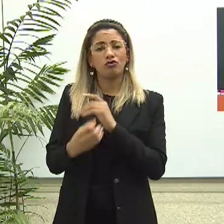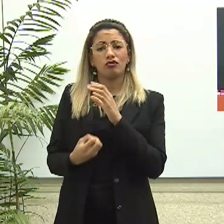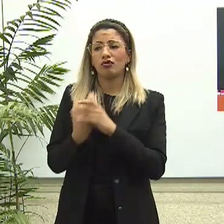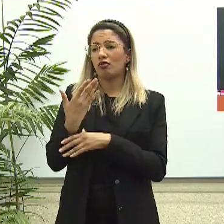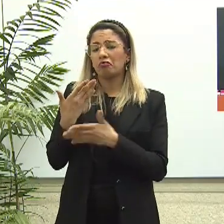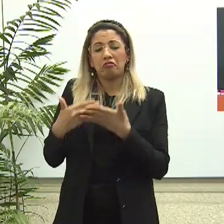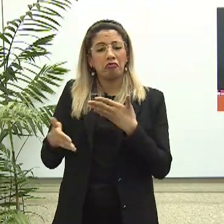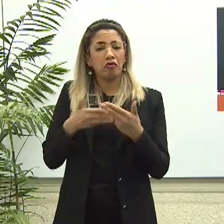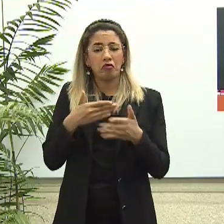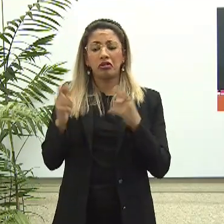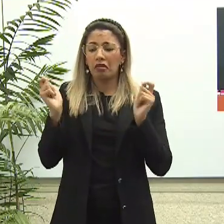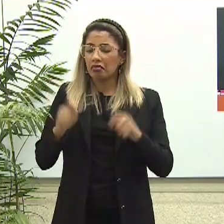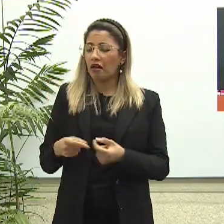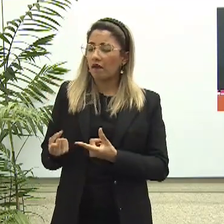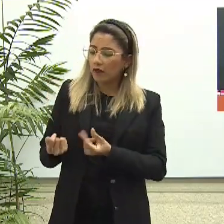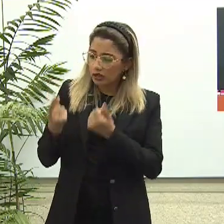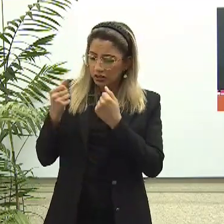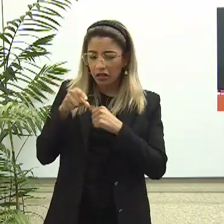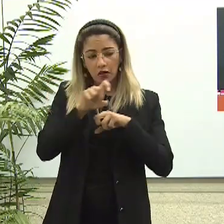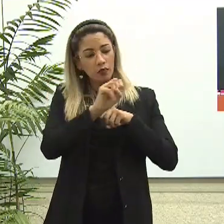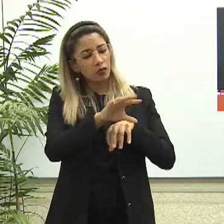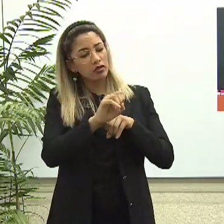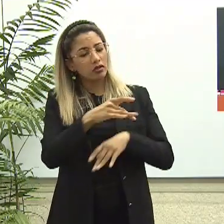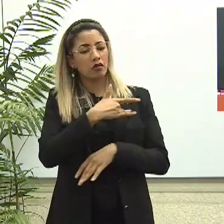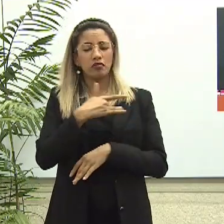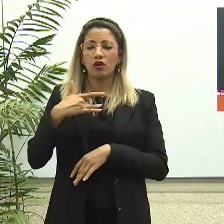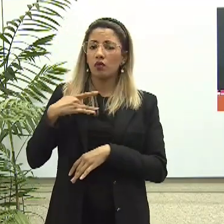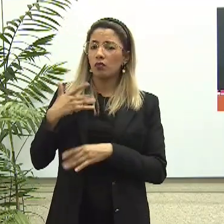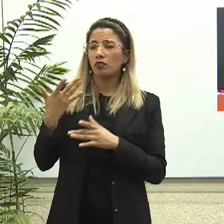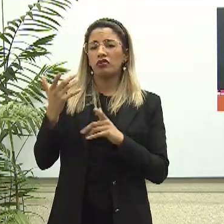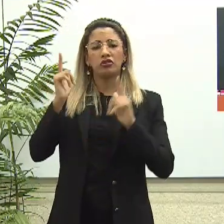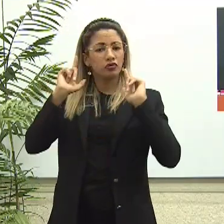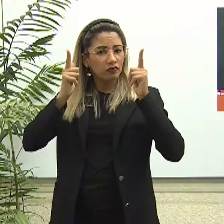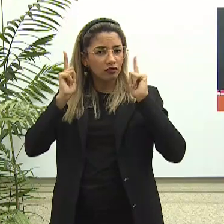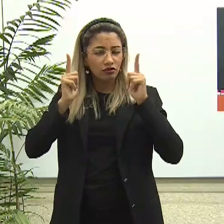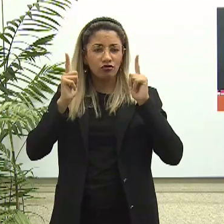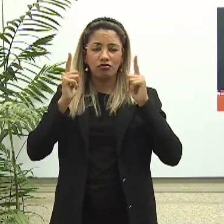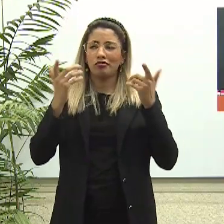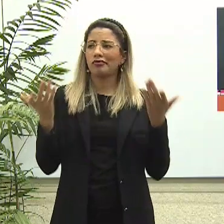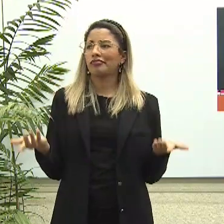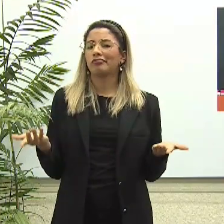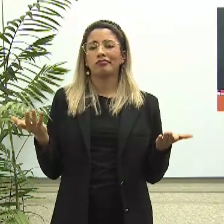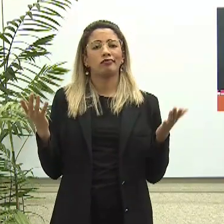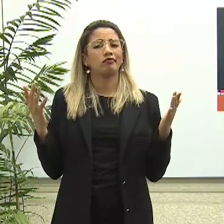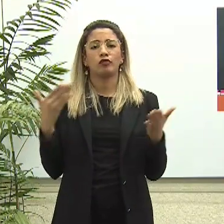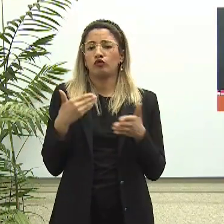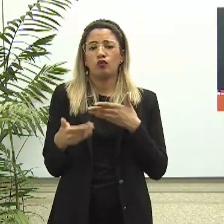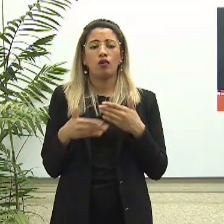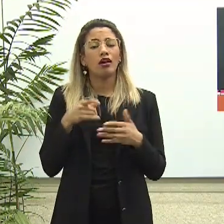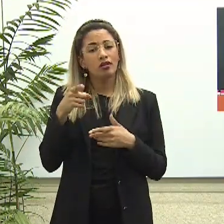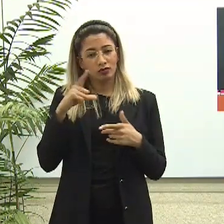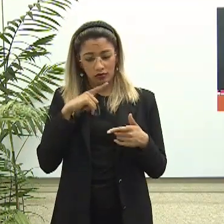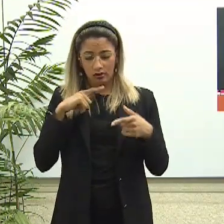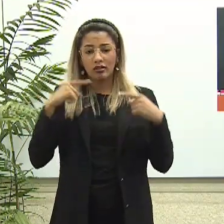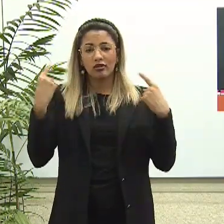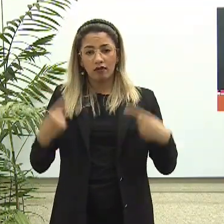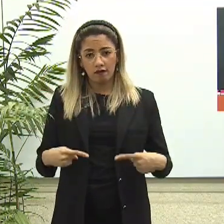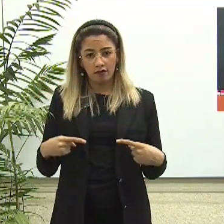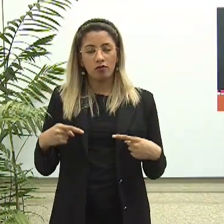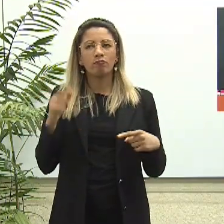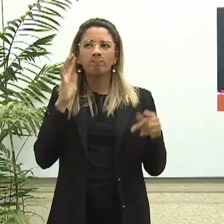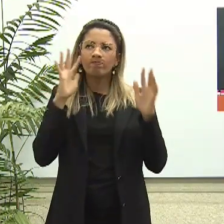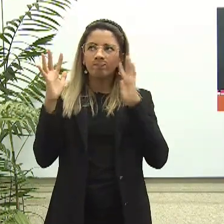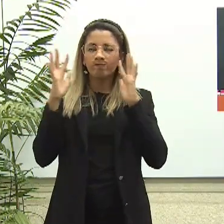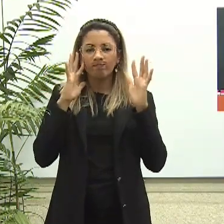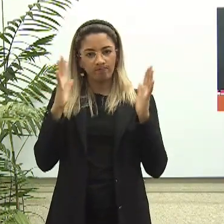coisa do mercado financeiro até a educação da Saúde até o entretenimento eh e isso coloca desafios pra gente pensar